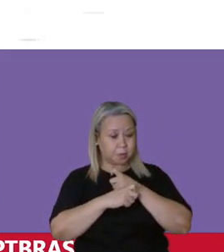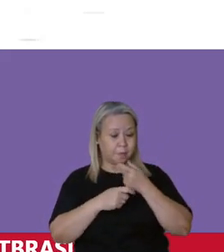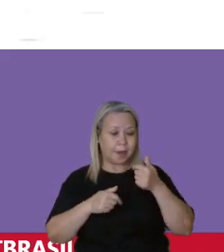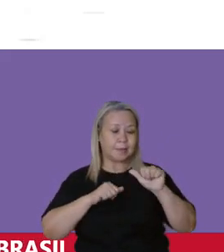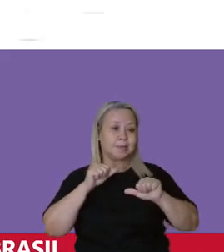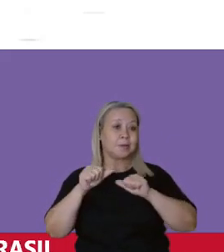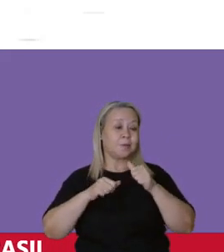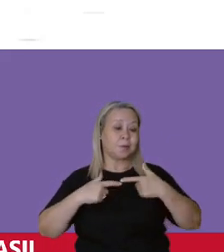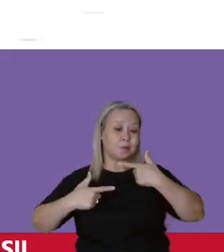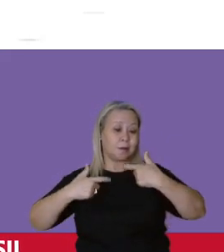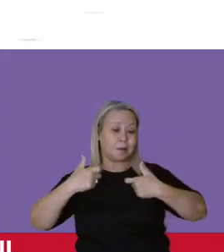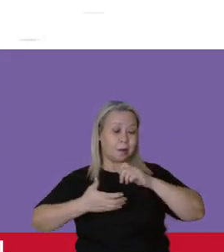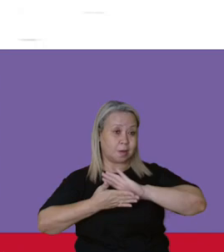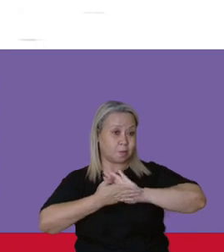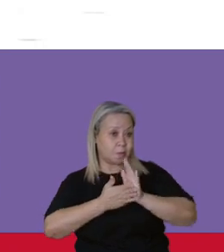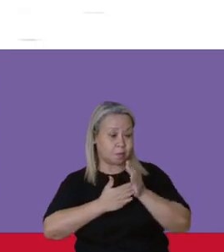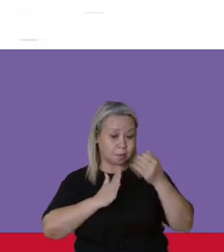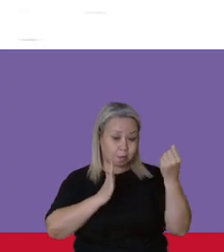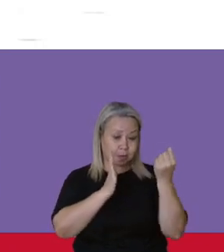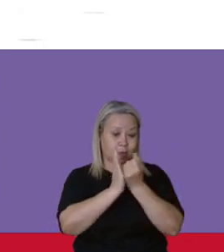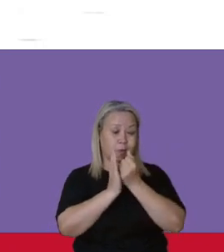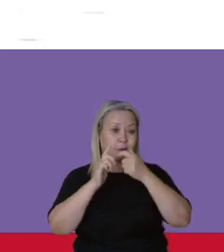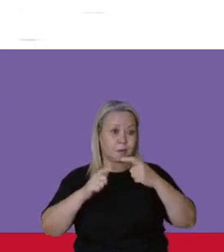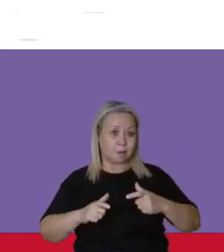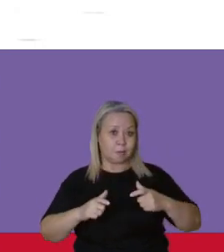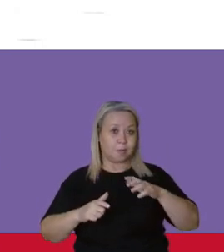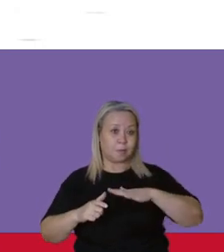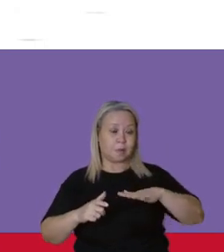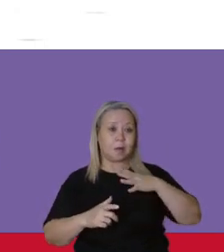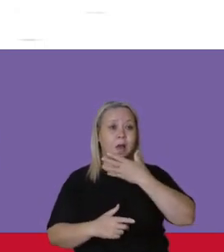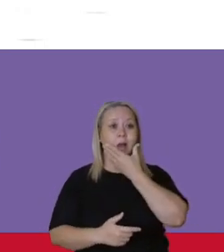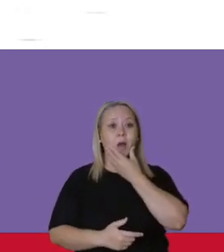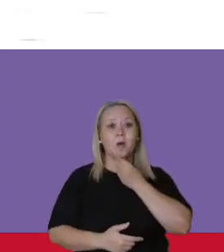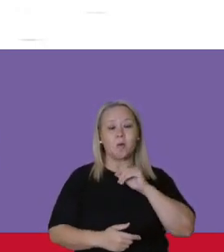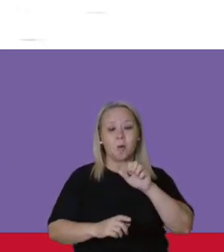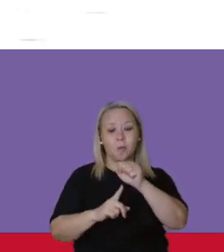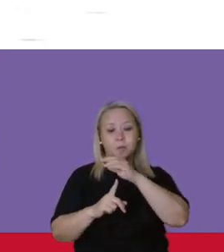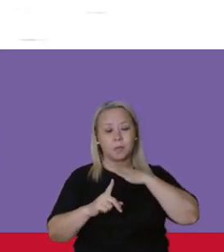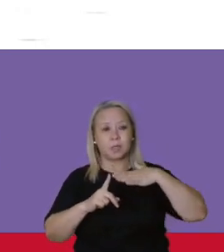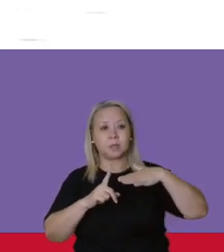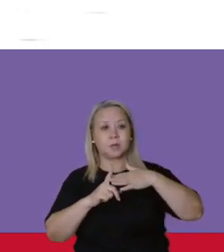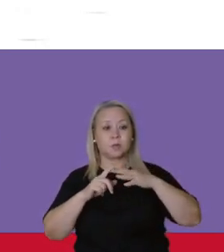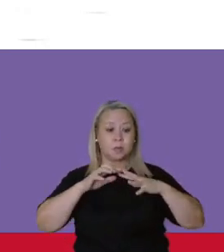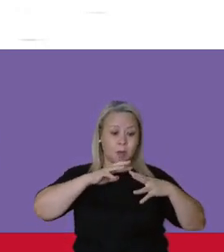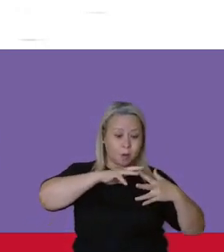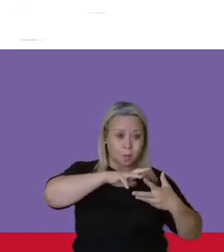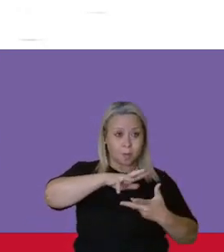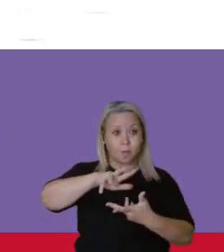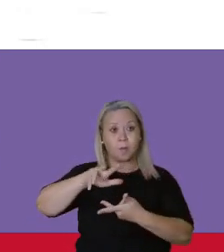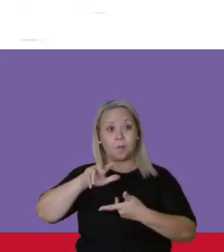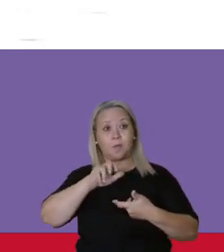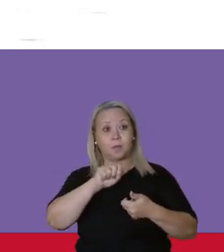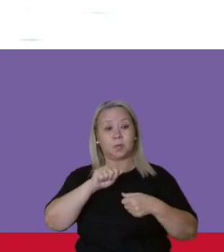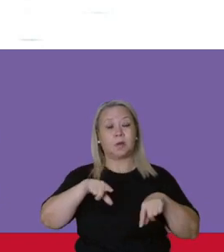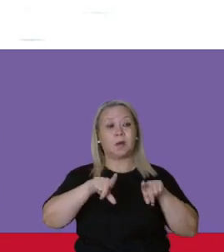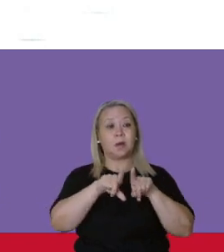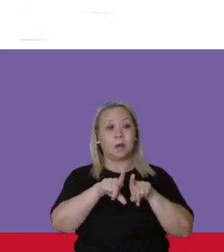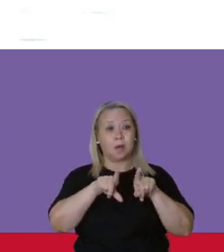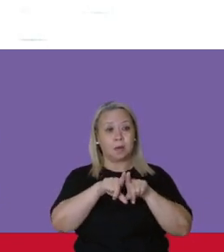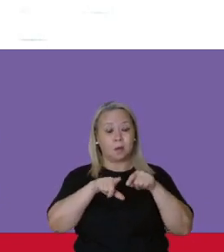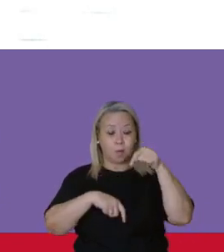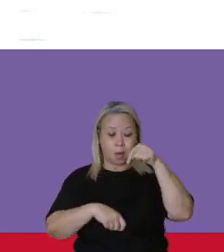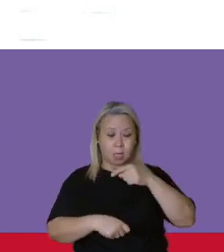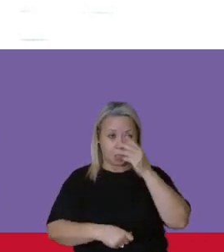da guerra e da exploração que marcou o lugar do homem na sociedade mundial e também aqui